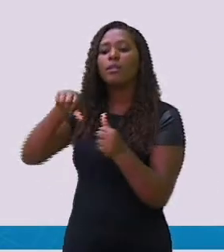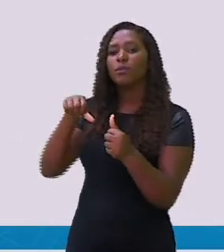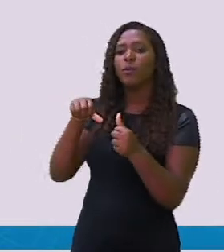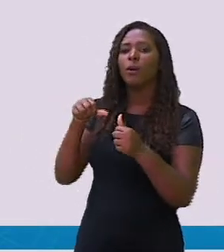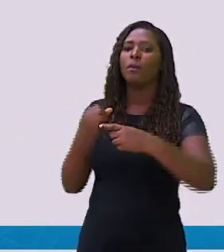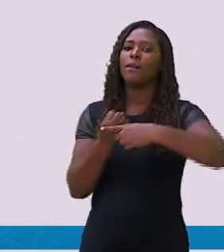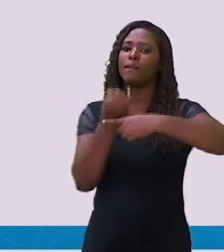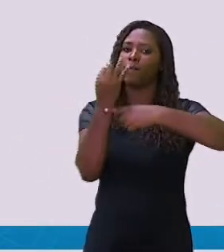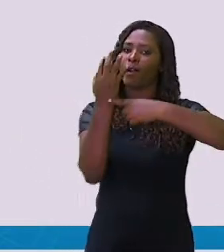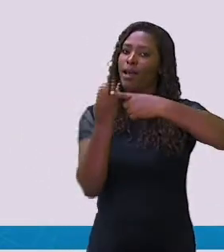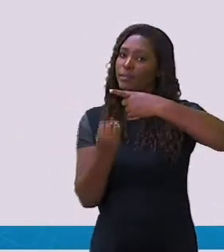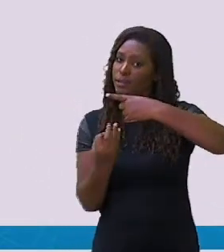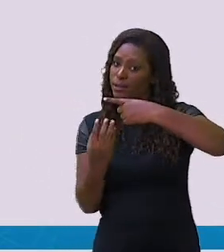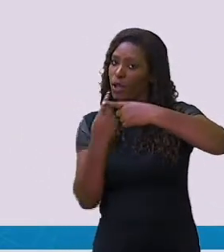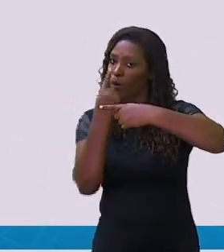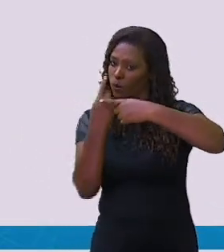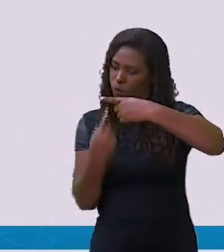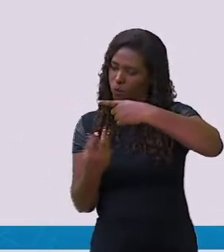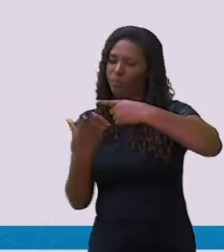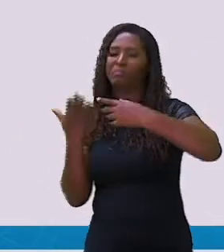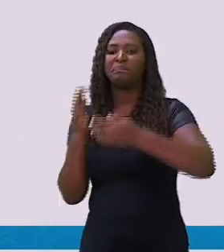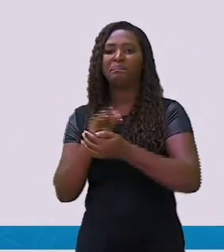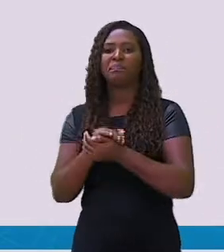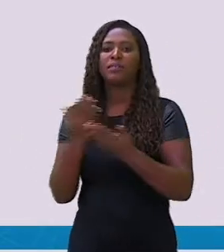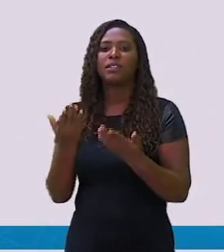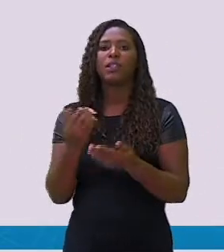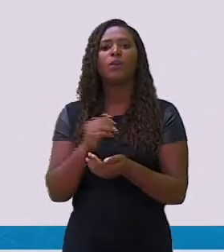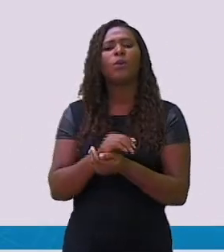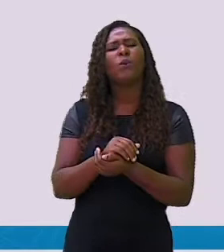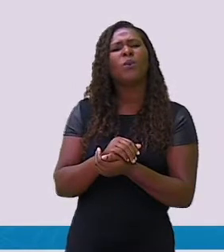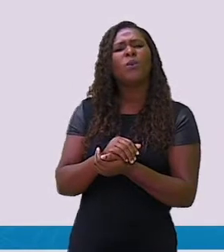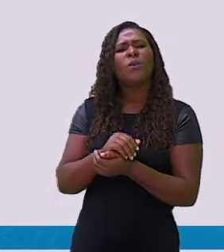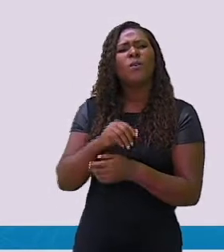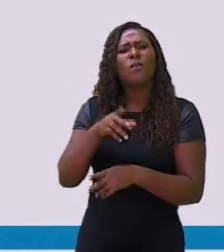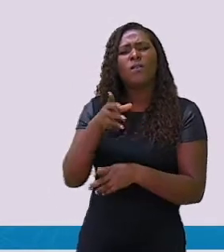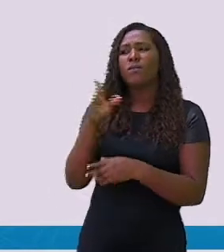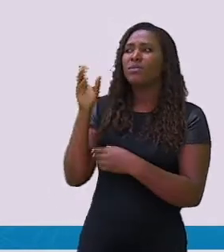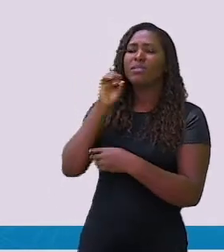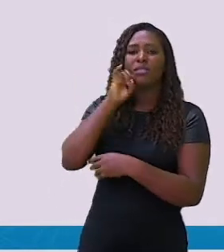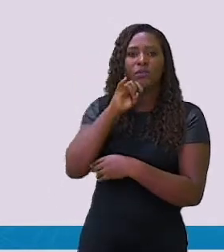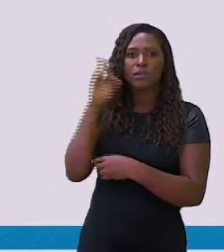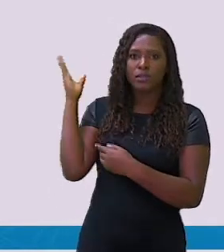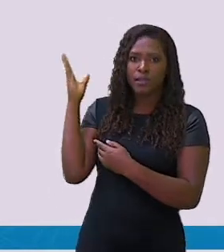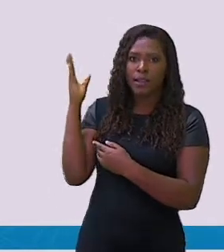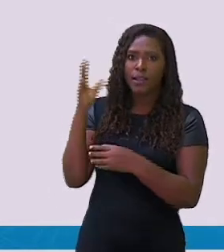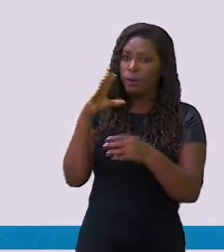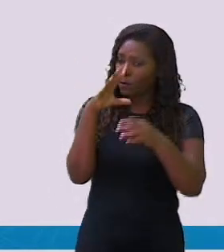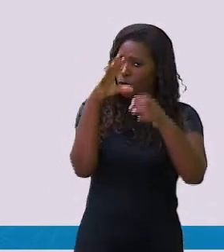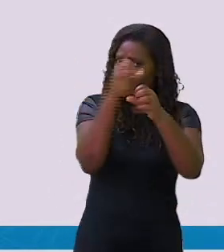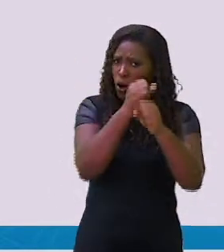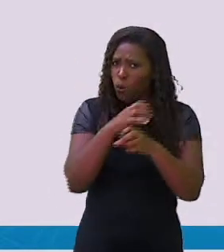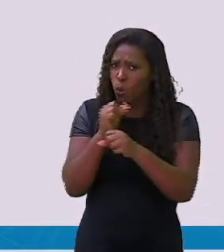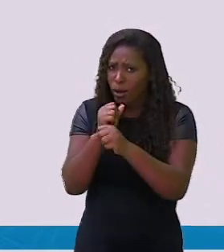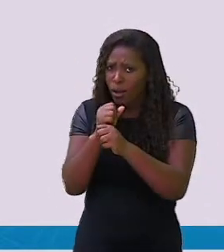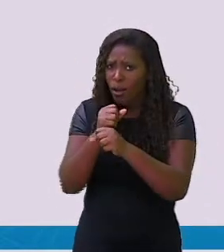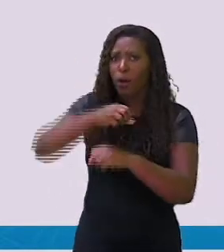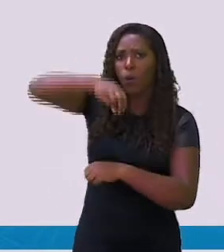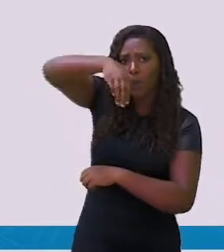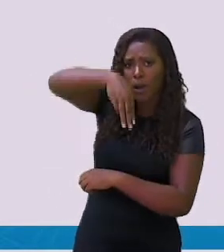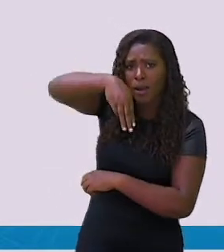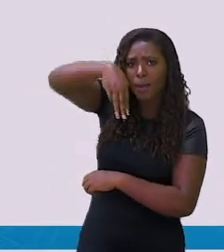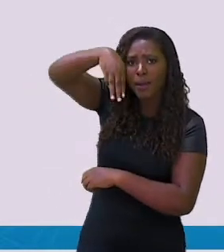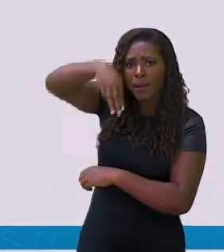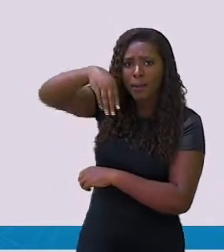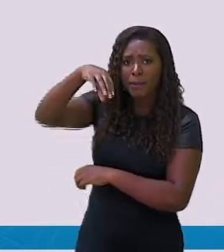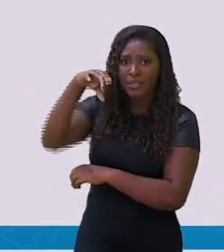determinando o mínimo múltiplo comum dos denominadores temos Olha presta atenção nós vamos fazer